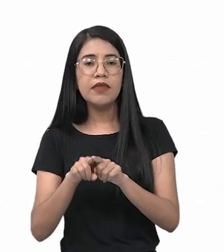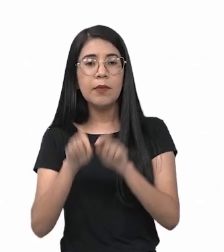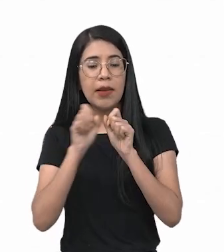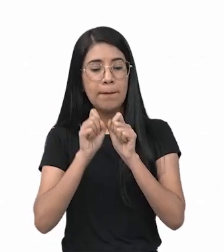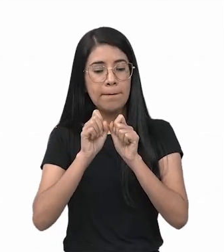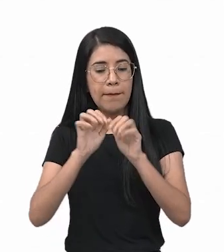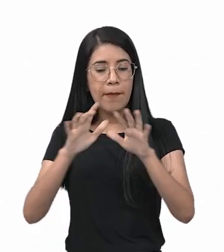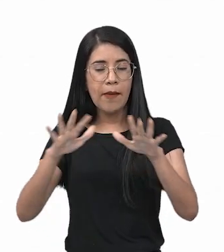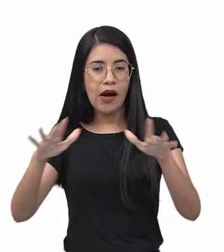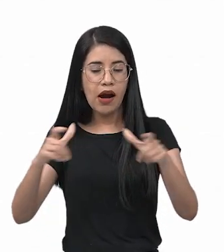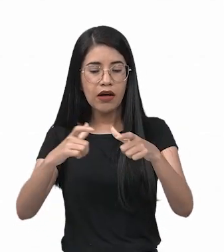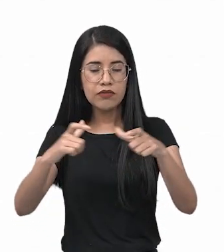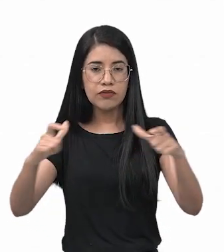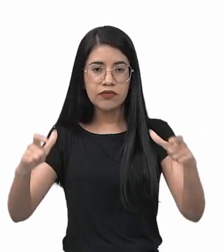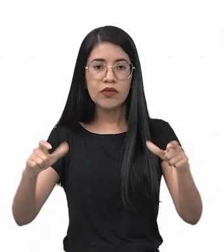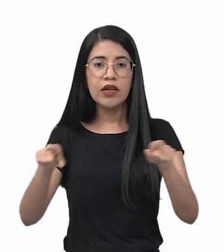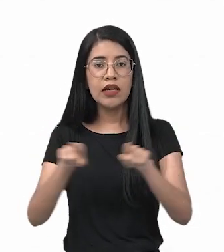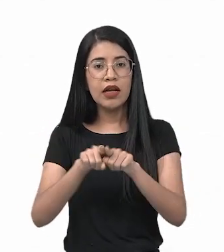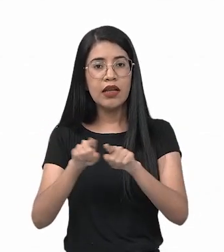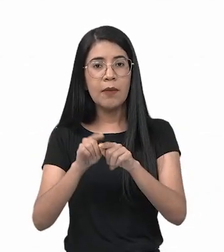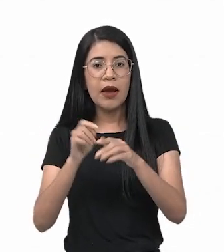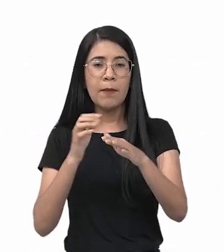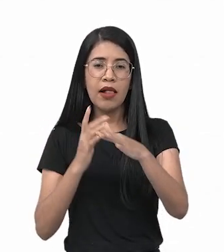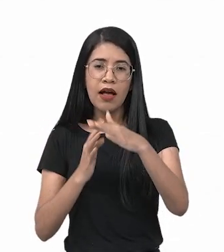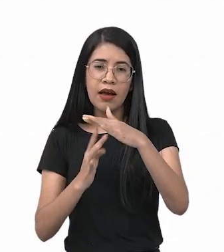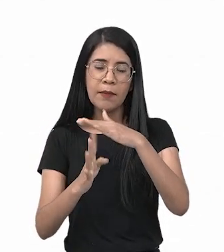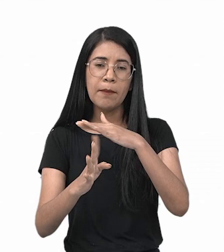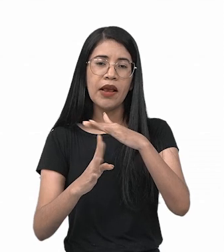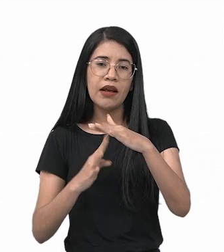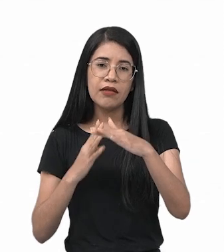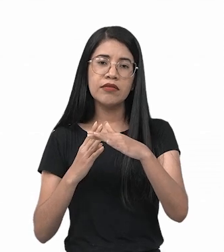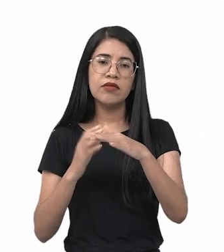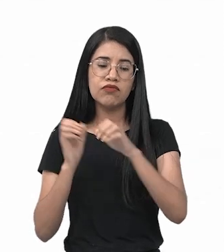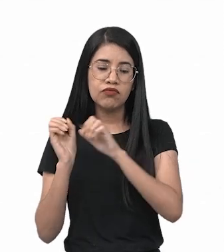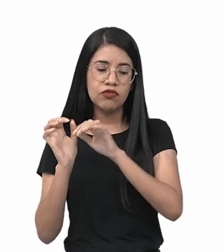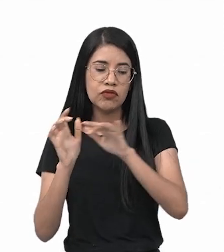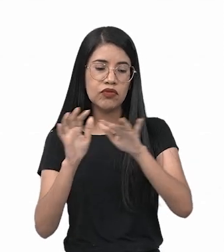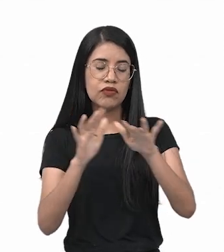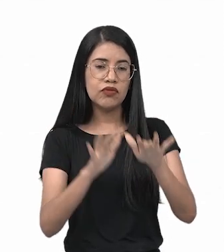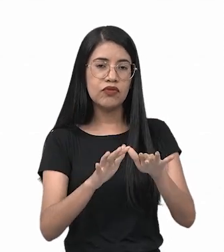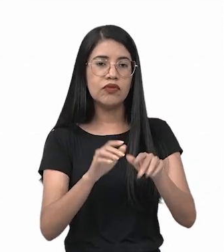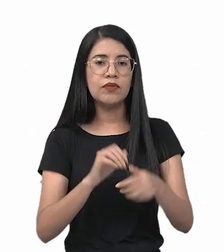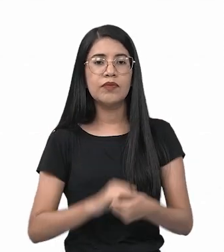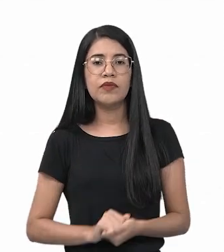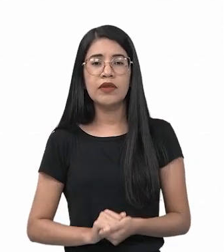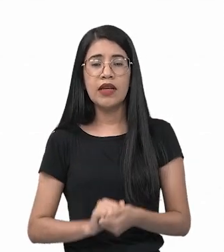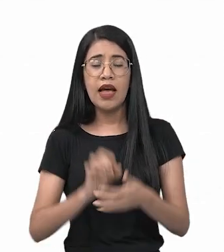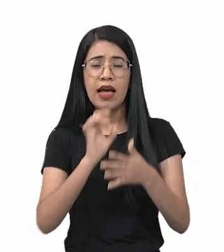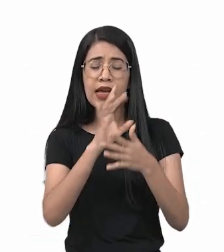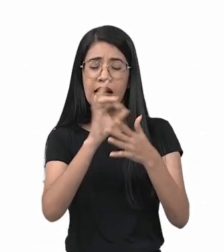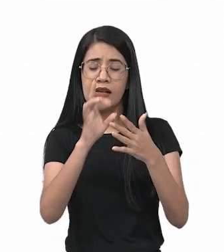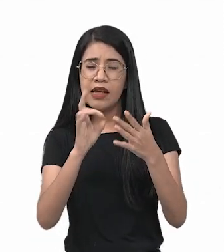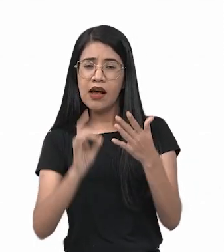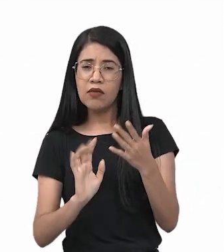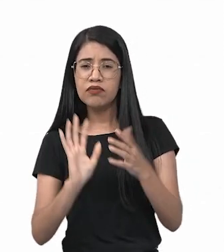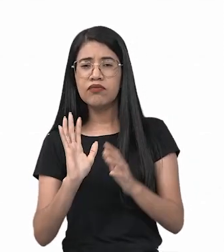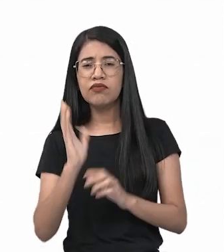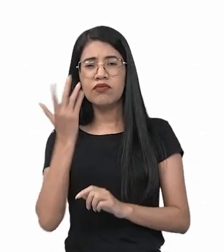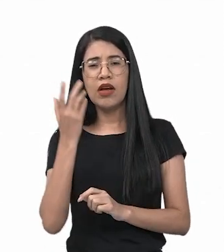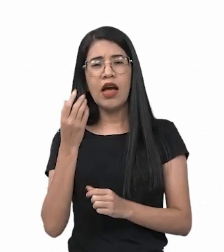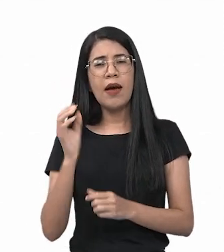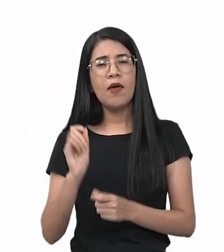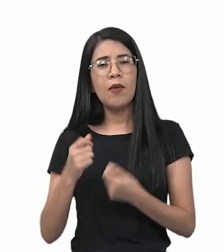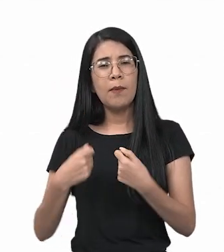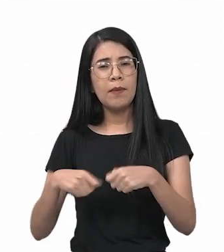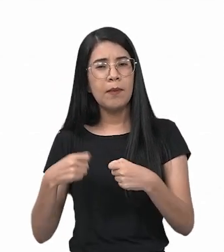expansão territorial e pela imigração em massa. Cada um desses eventos foi marcante e decisivo para o